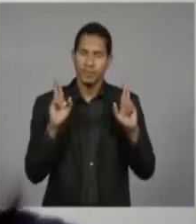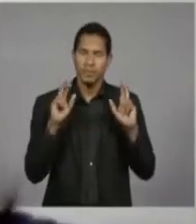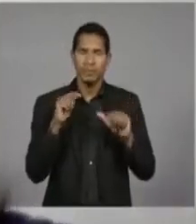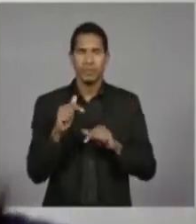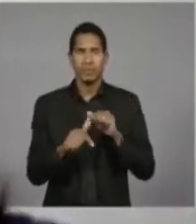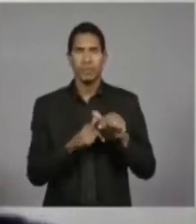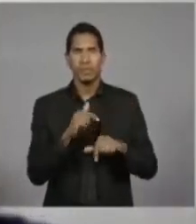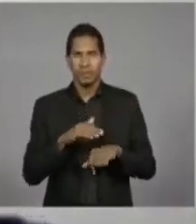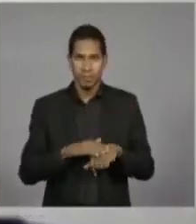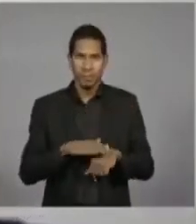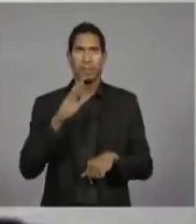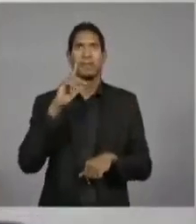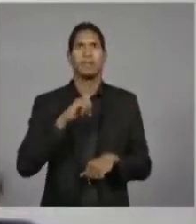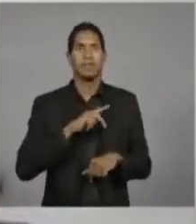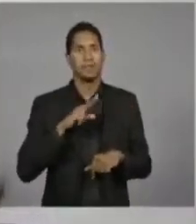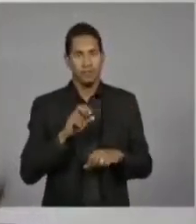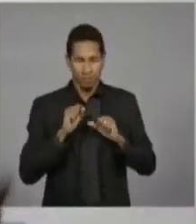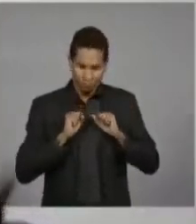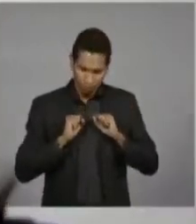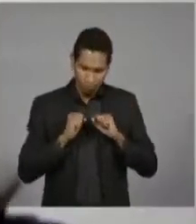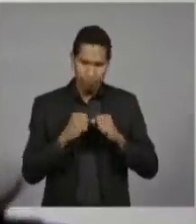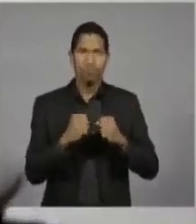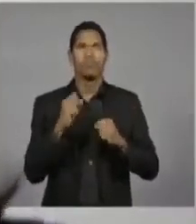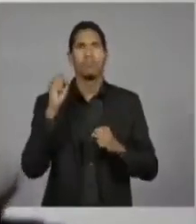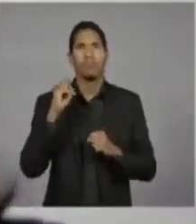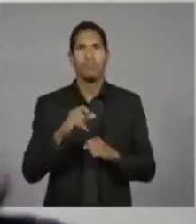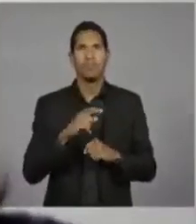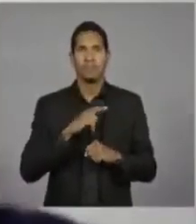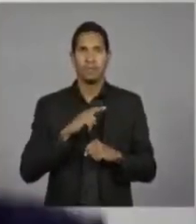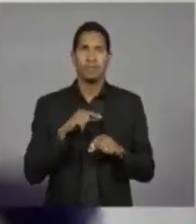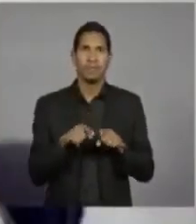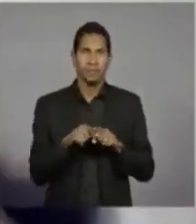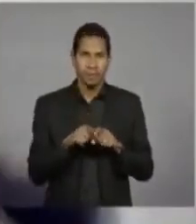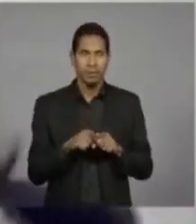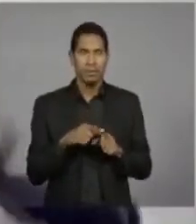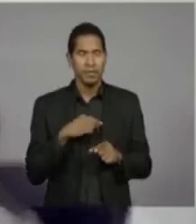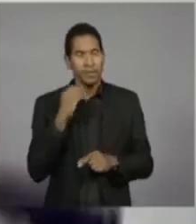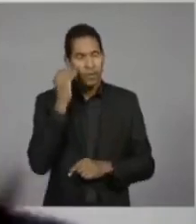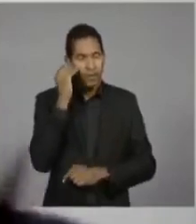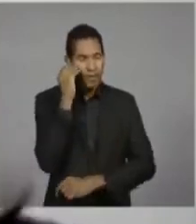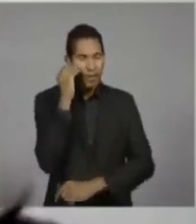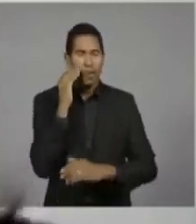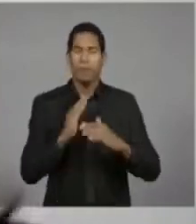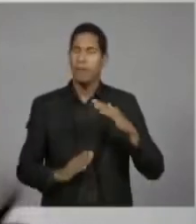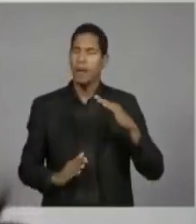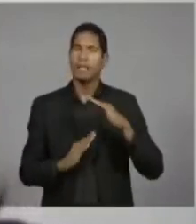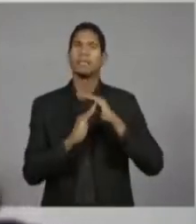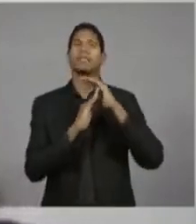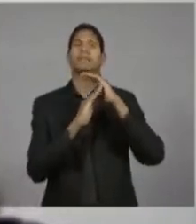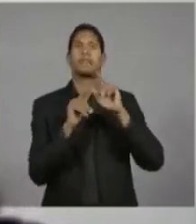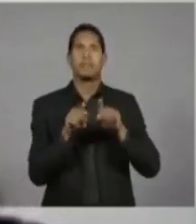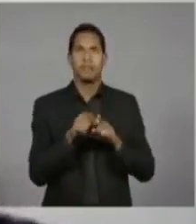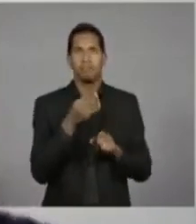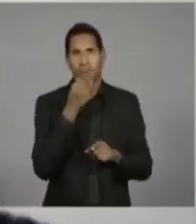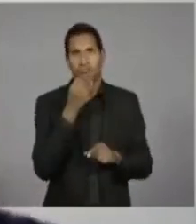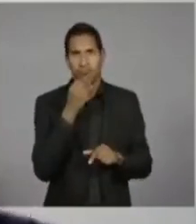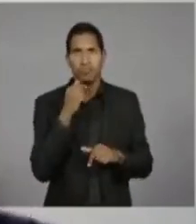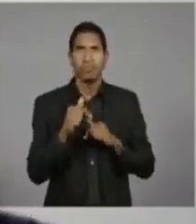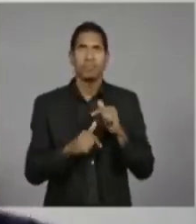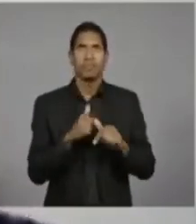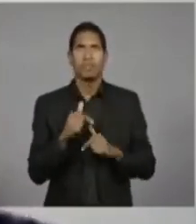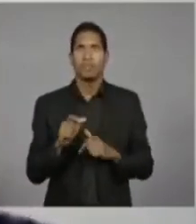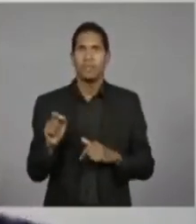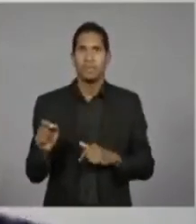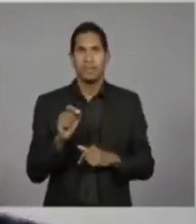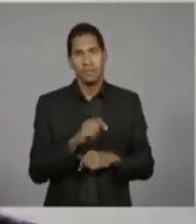trabalhar mais, eu vou trabalhar mais ainda, né, na contagem regressiva, aproveitar ao máximo a possibilidade que eu tenho